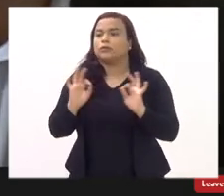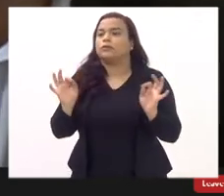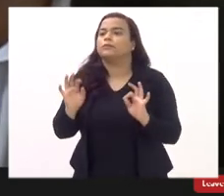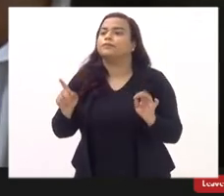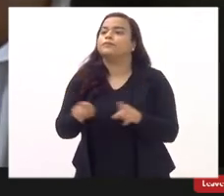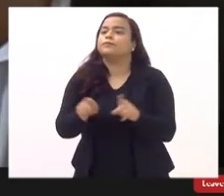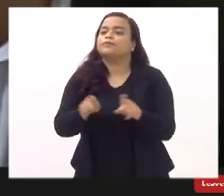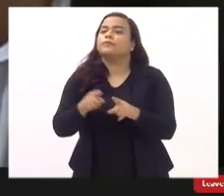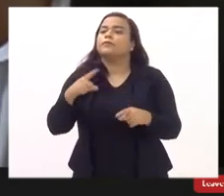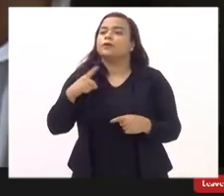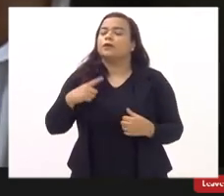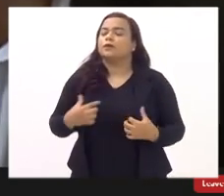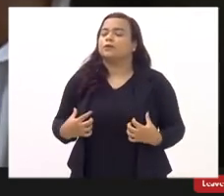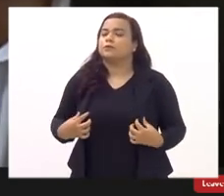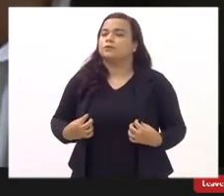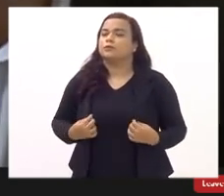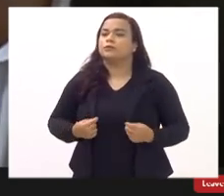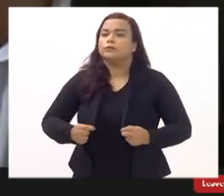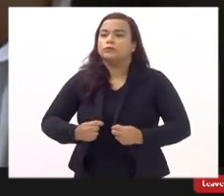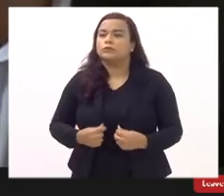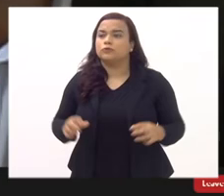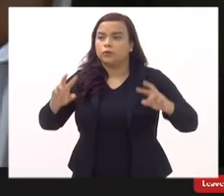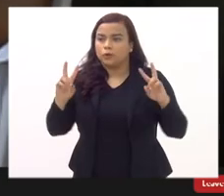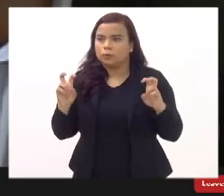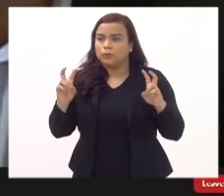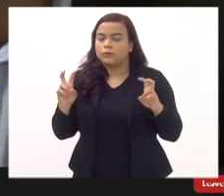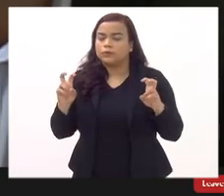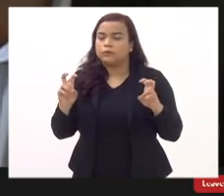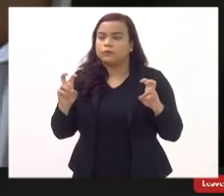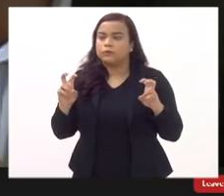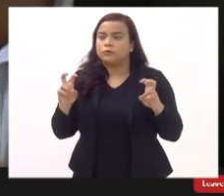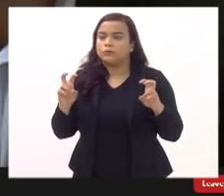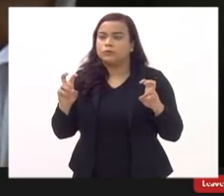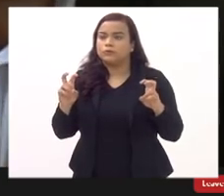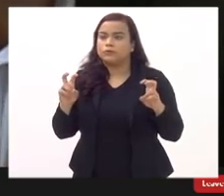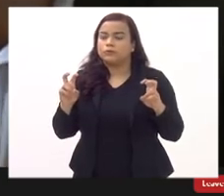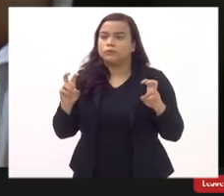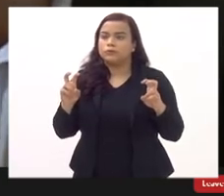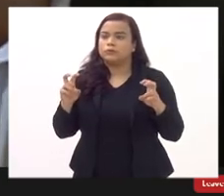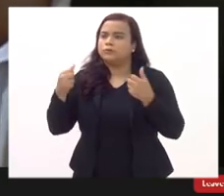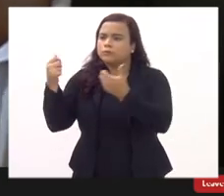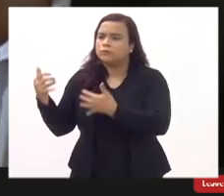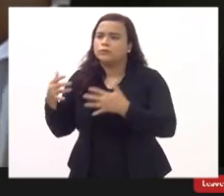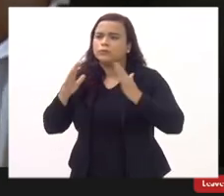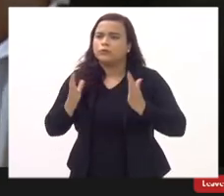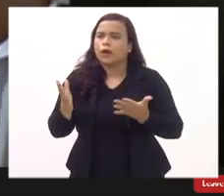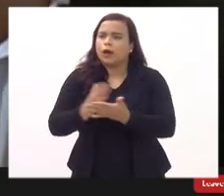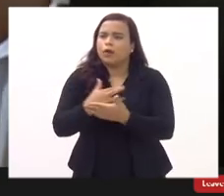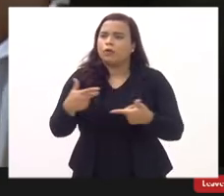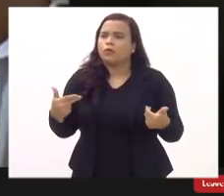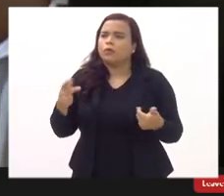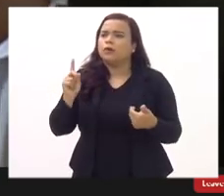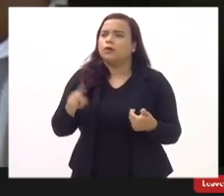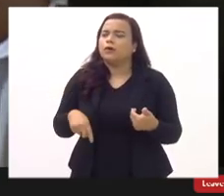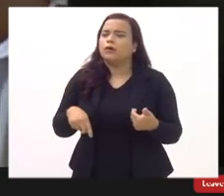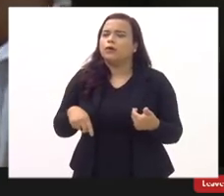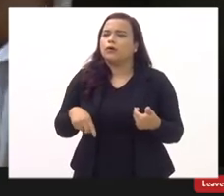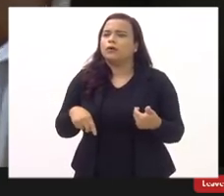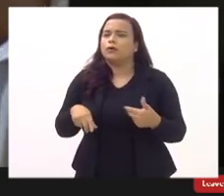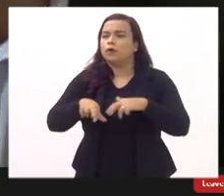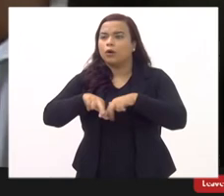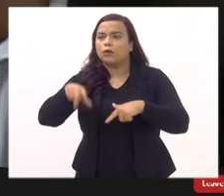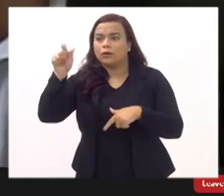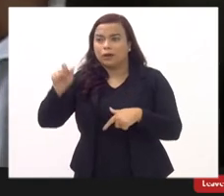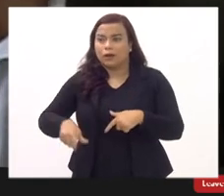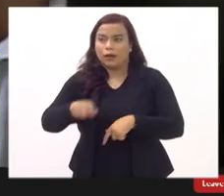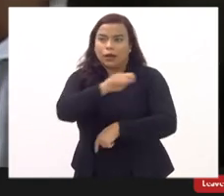temos também a questão da... Foi levantado alguns pontos, as condições, o aluno